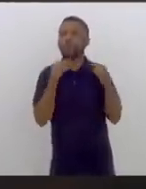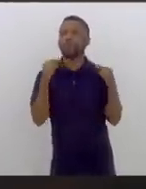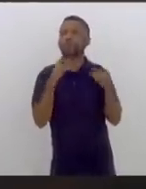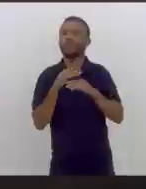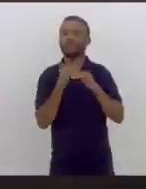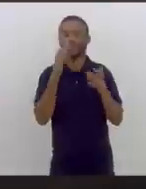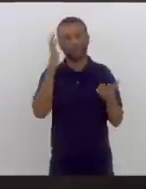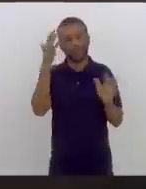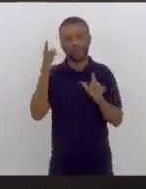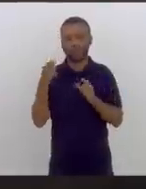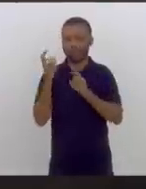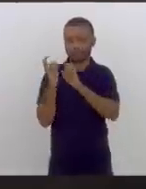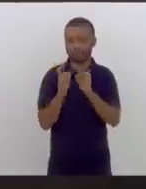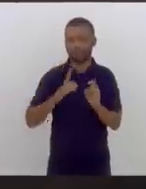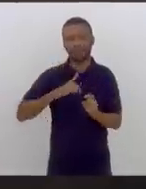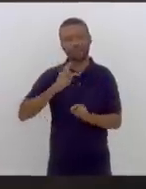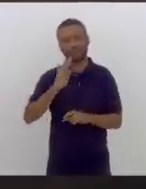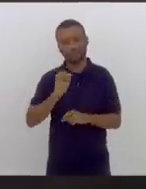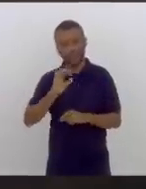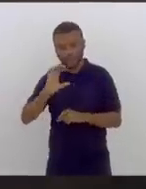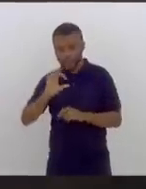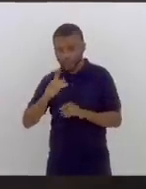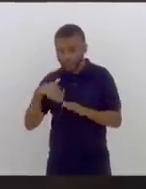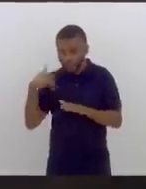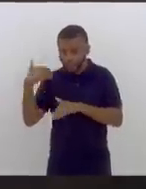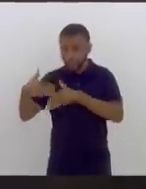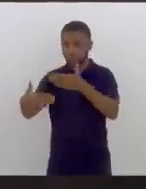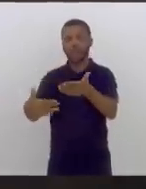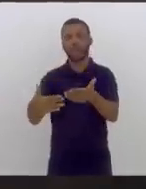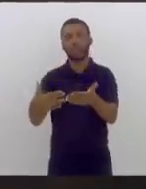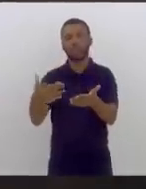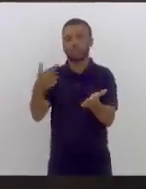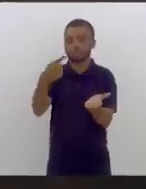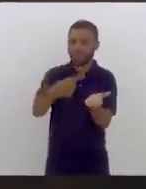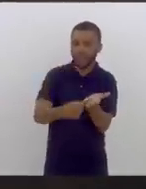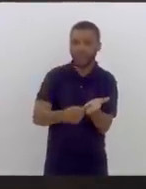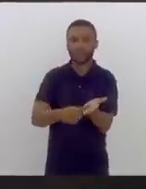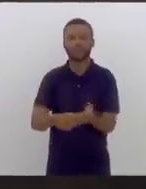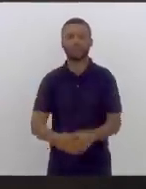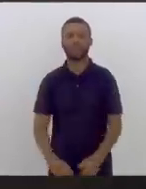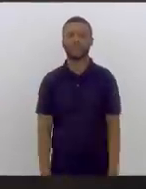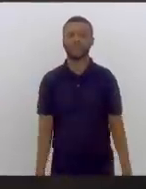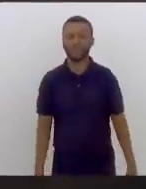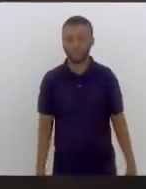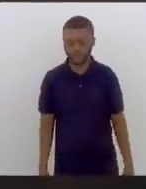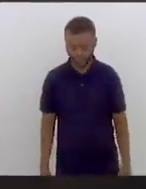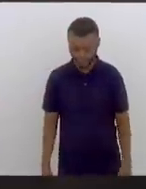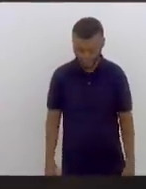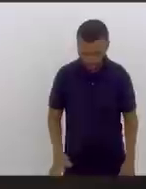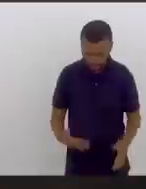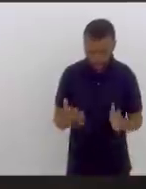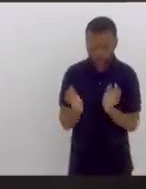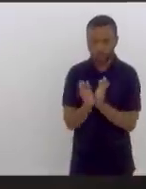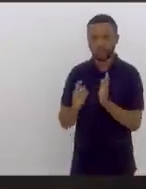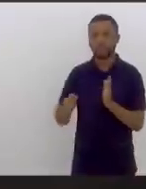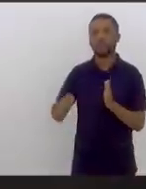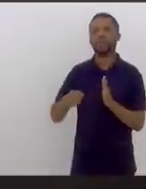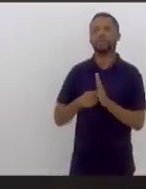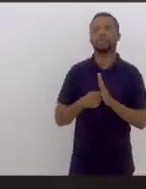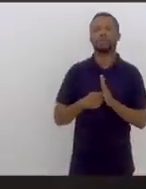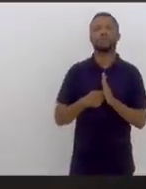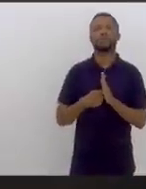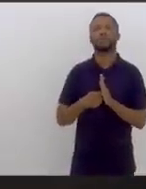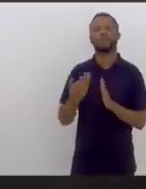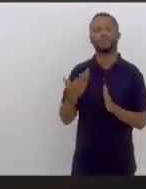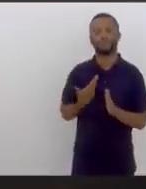resolver tem um tá aqui em andamento não tem táxi como é que tá sendo o posicionamento das turmas recursais os colegas já me falaram